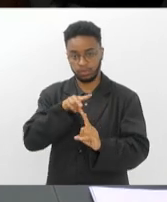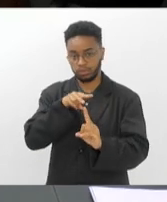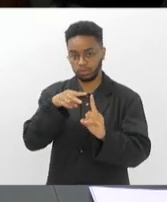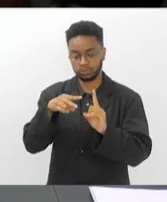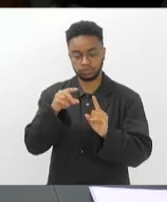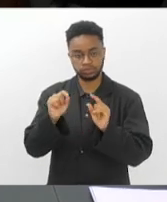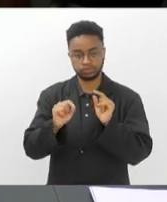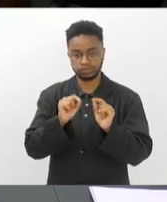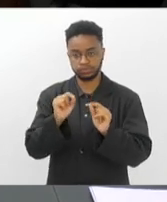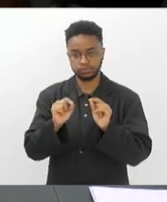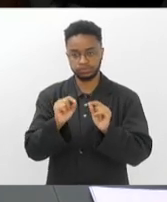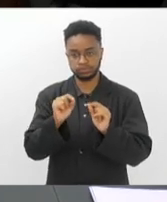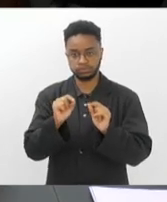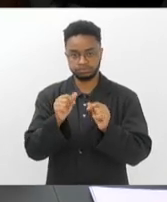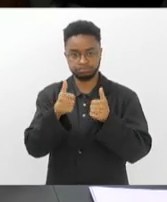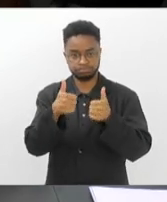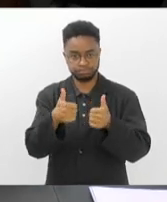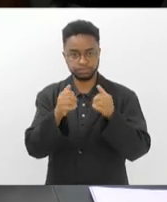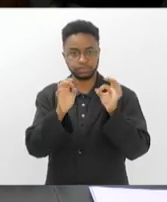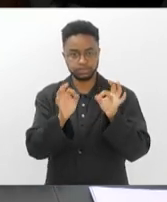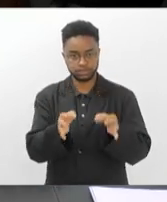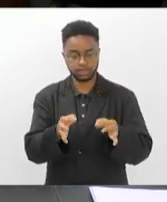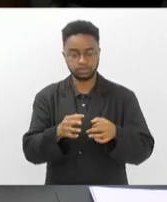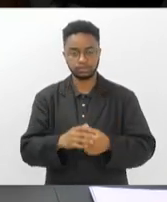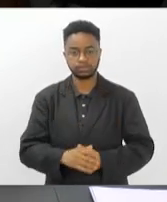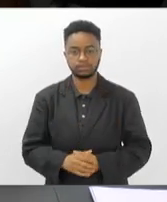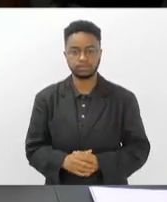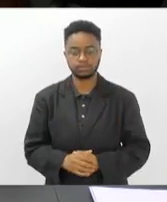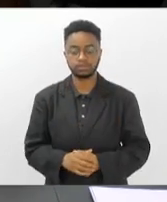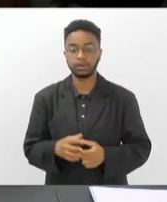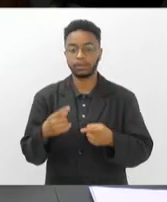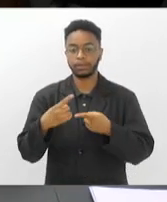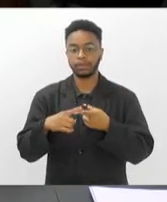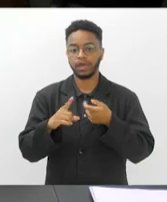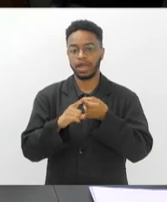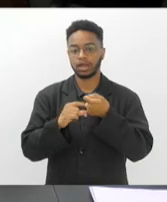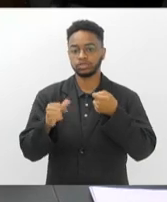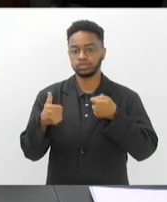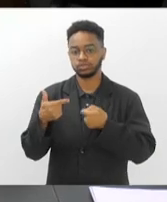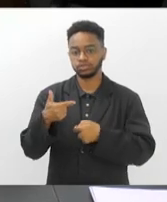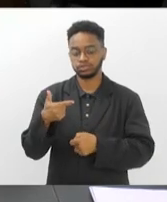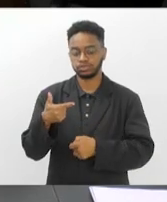está correto, porque